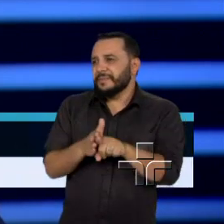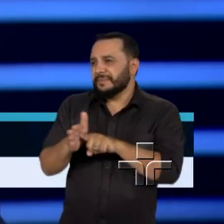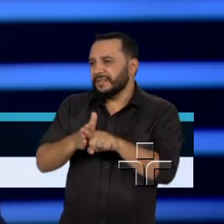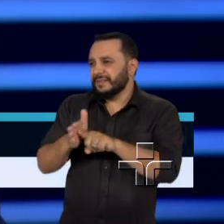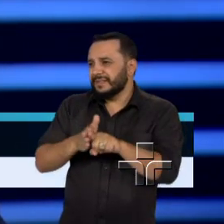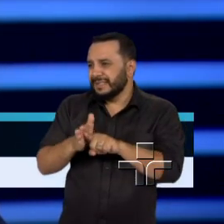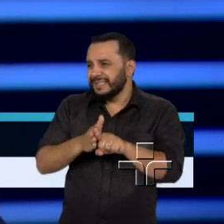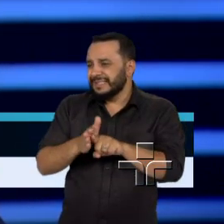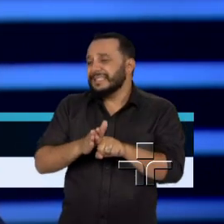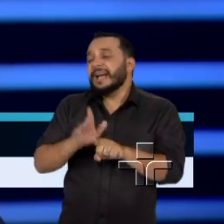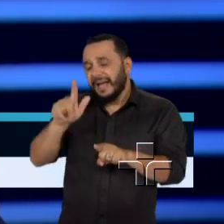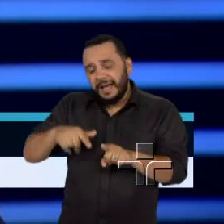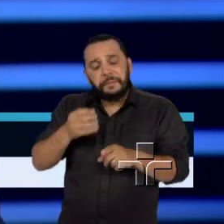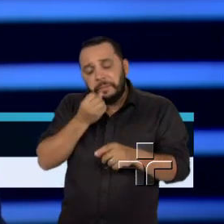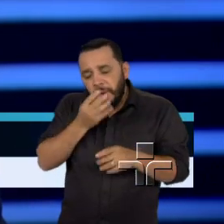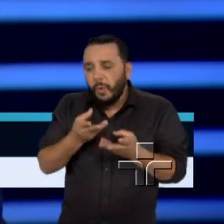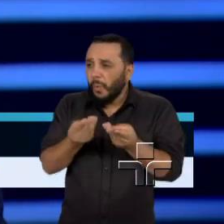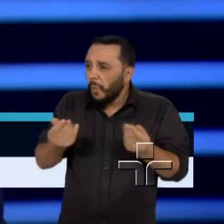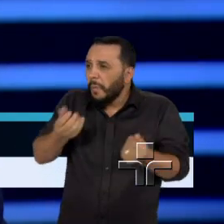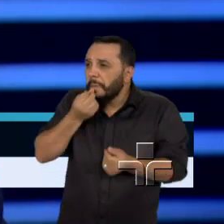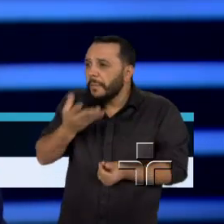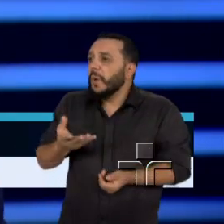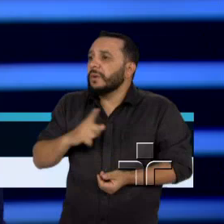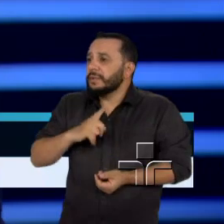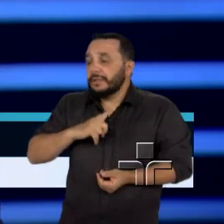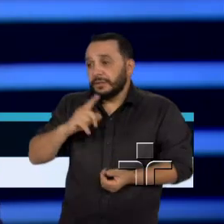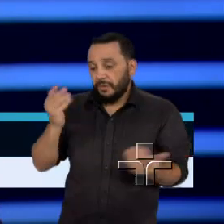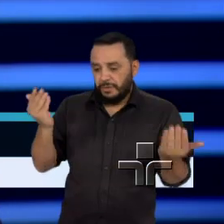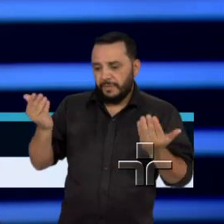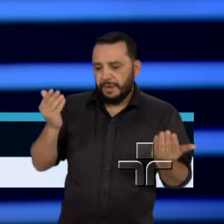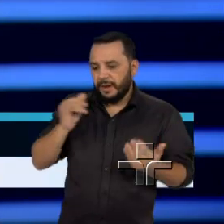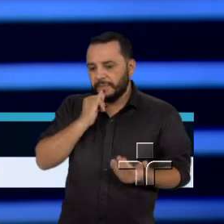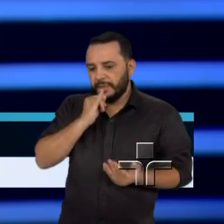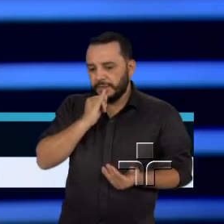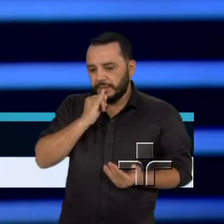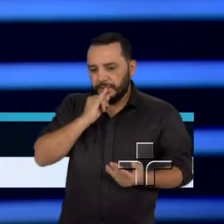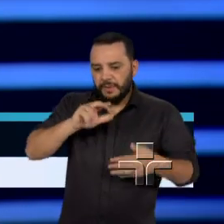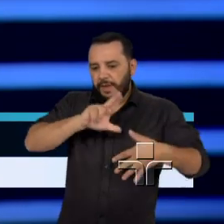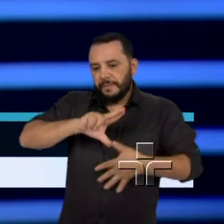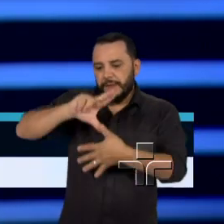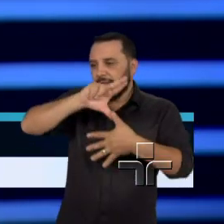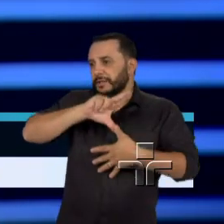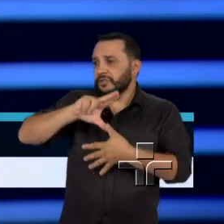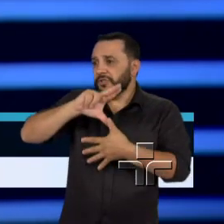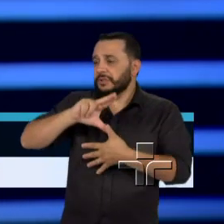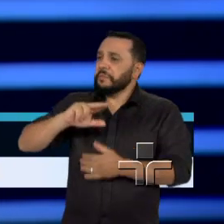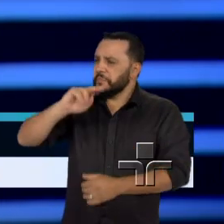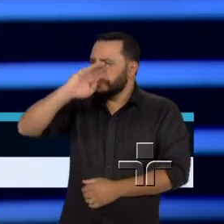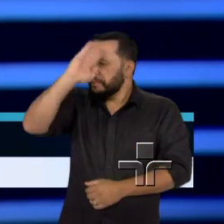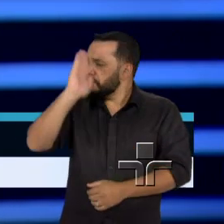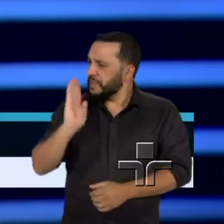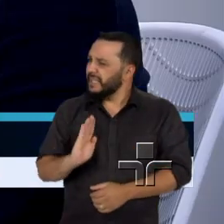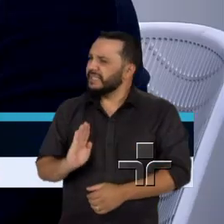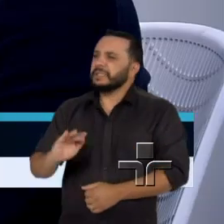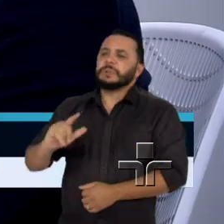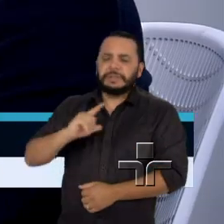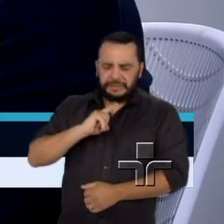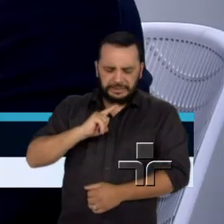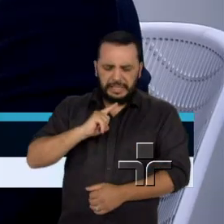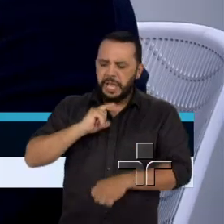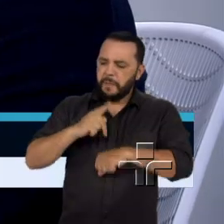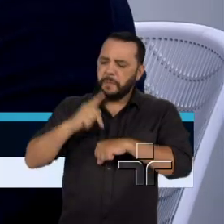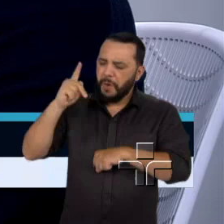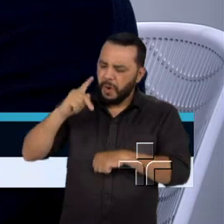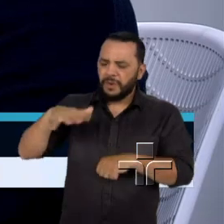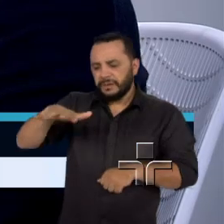sistema muito eficiente. Se a gente olhar, por exemplo, se comparar aqui na região, na América Latina, nós somos de longe o sistema de pós-graduação